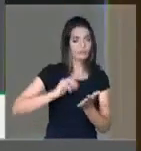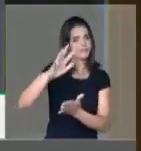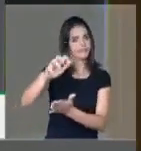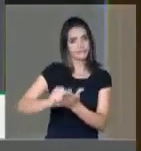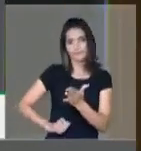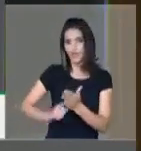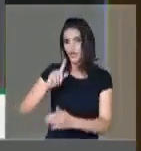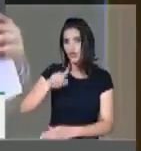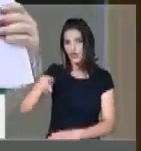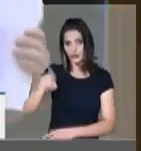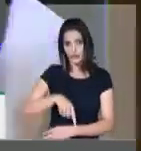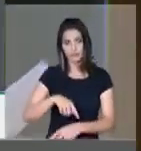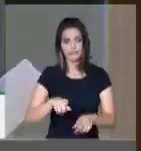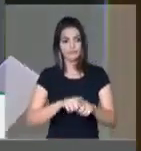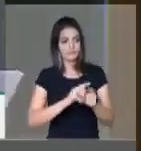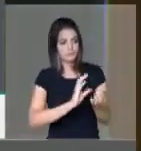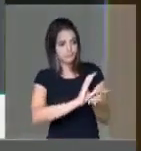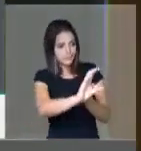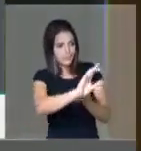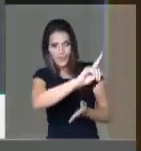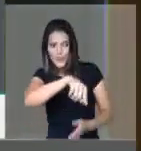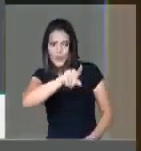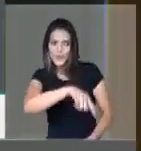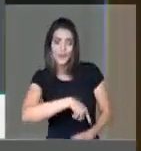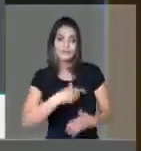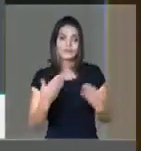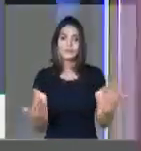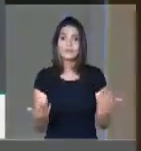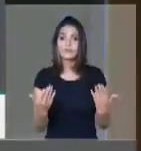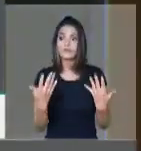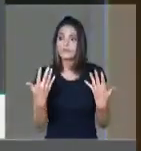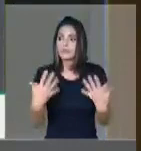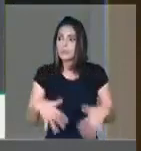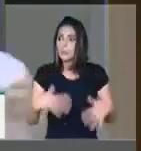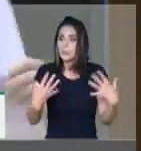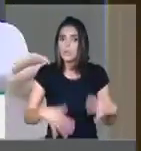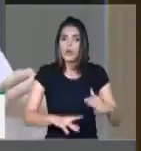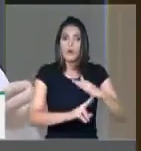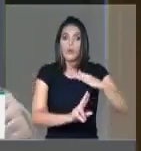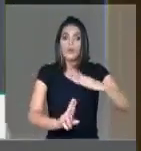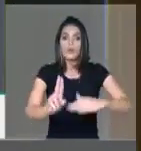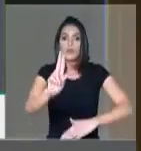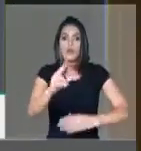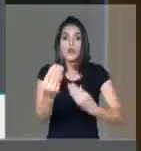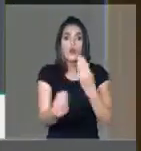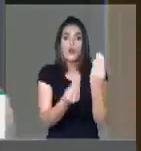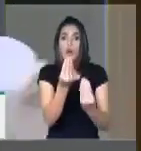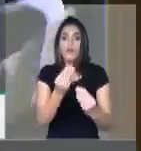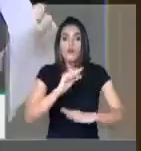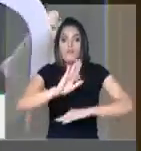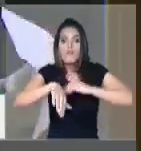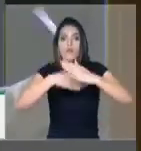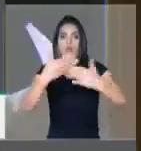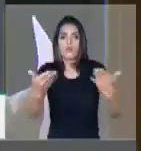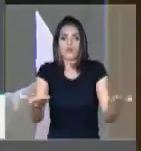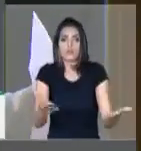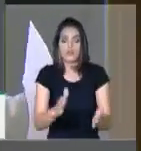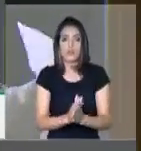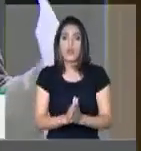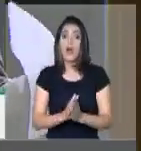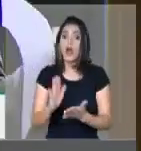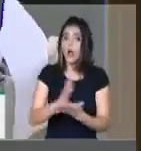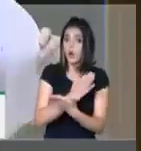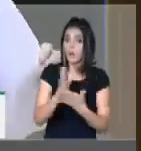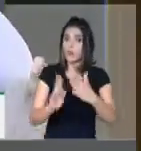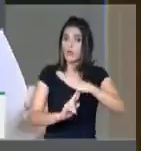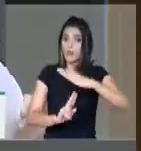Estudantes e um comprometimento do funcionamento das universidades. Tem universidades hoje que já não conseguem mais